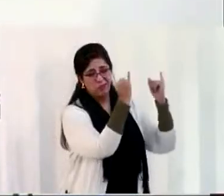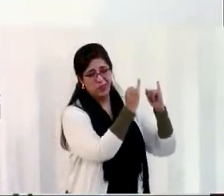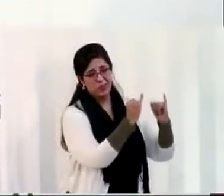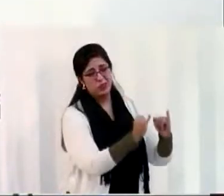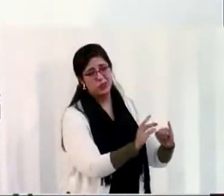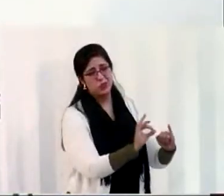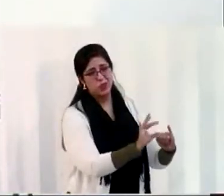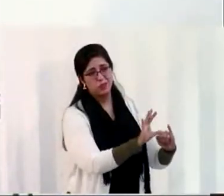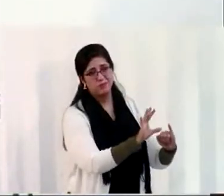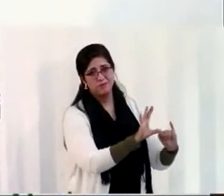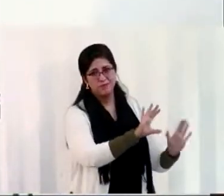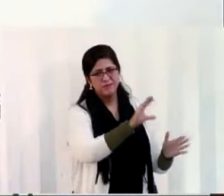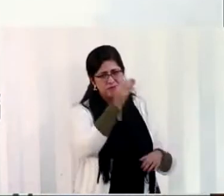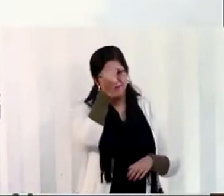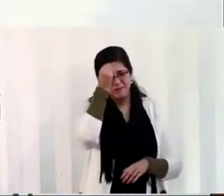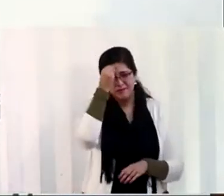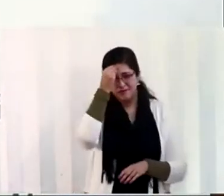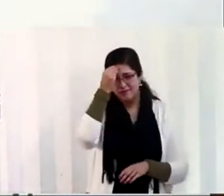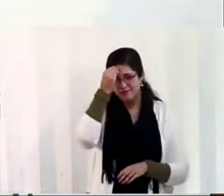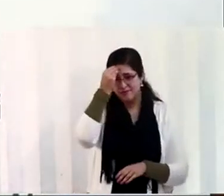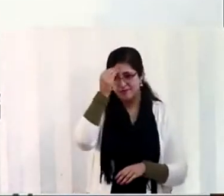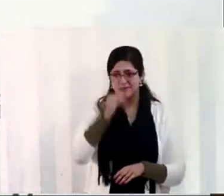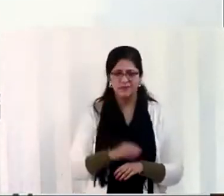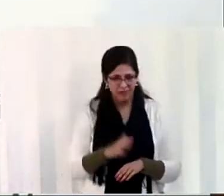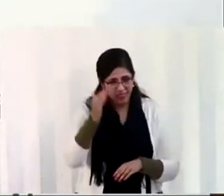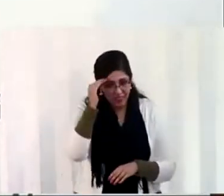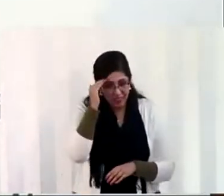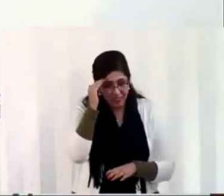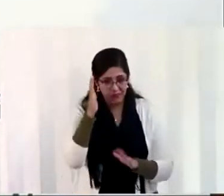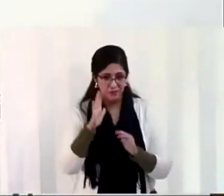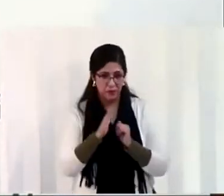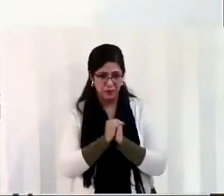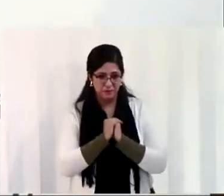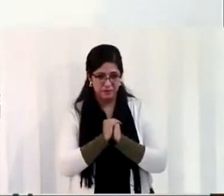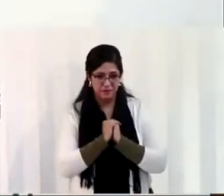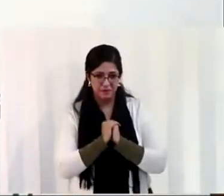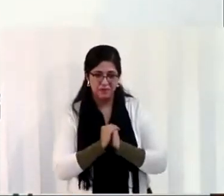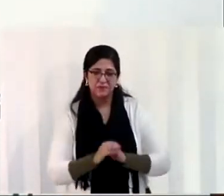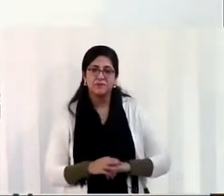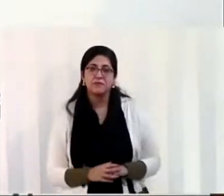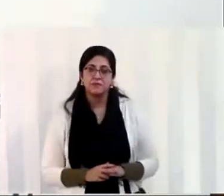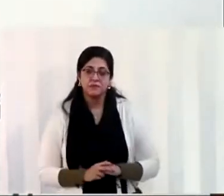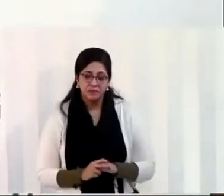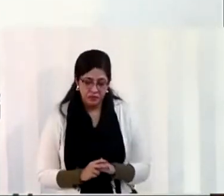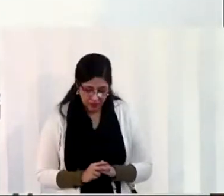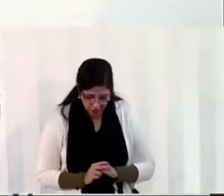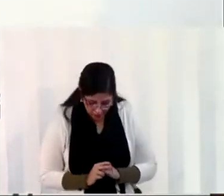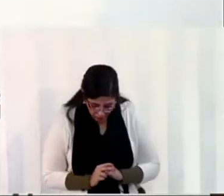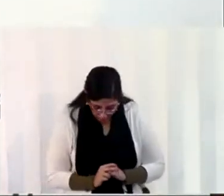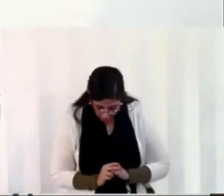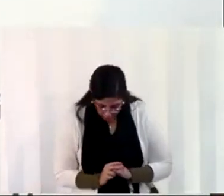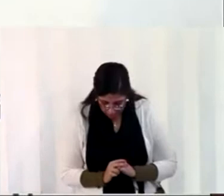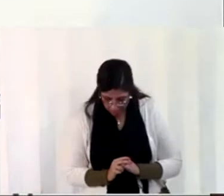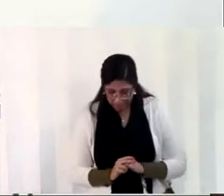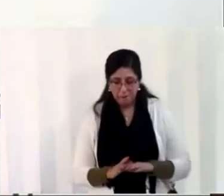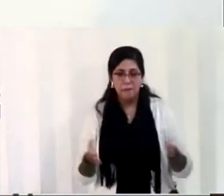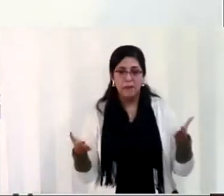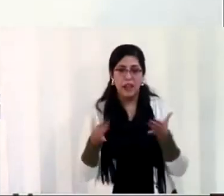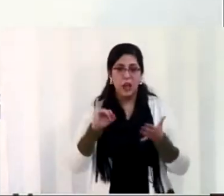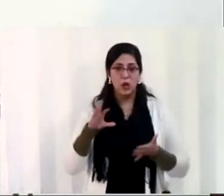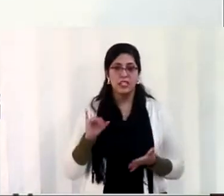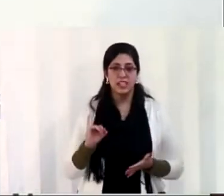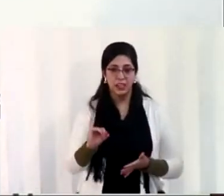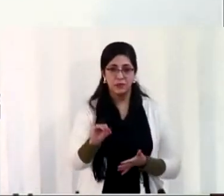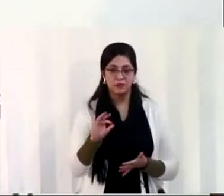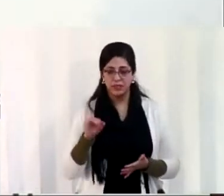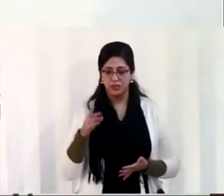Bom, nós estamos fazendo exposições dos livros, então esse é mais um momento do livro de Jeremias, na exposição do